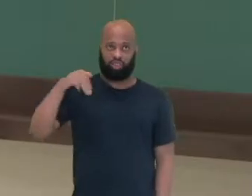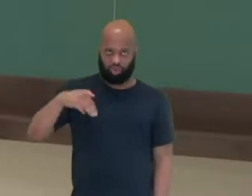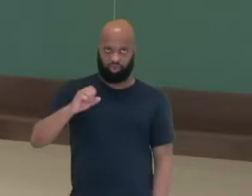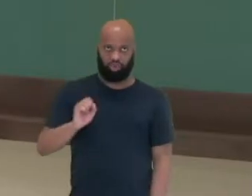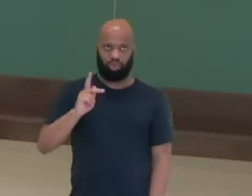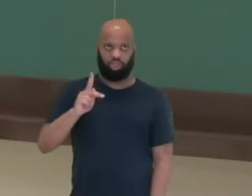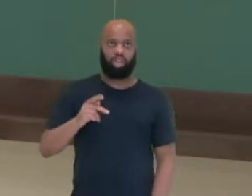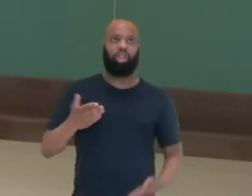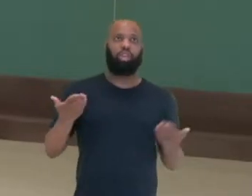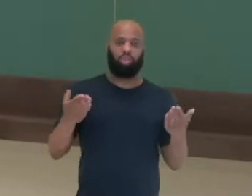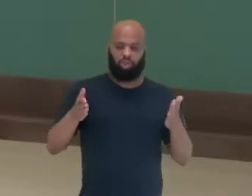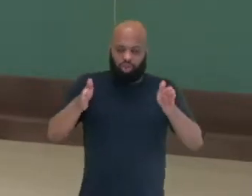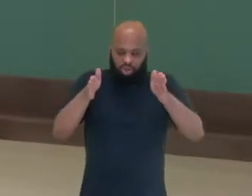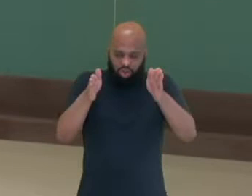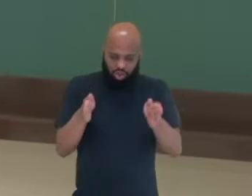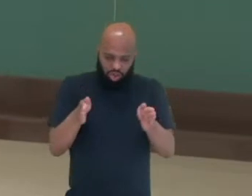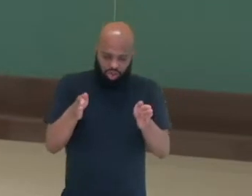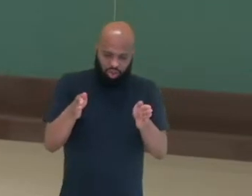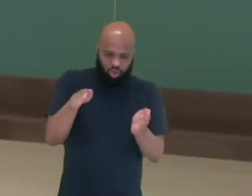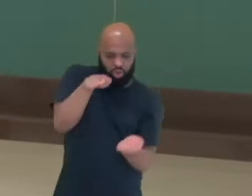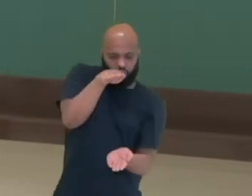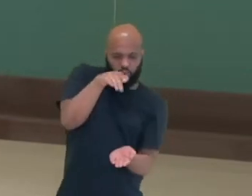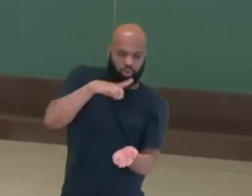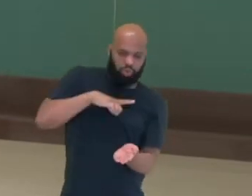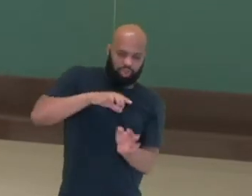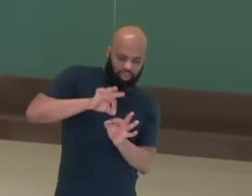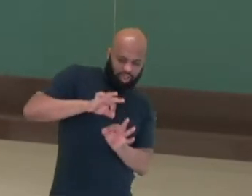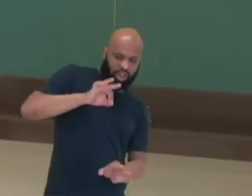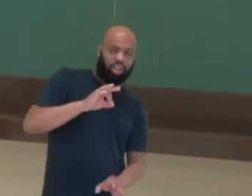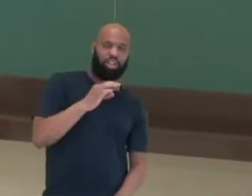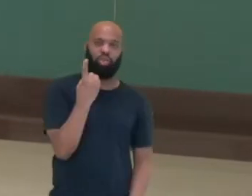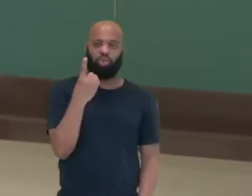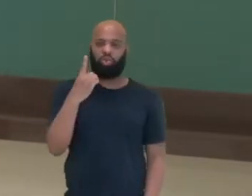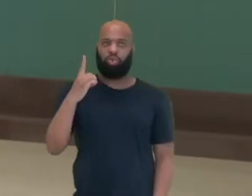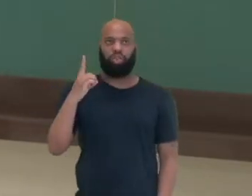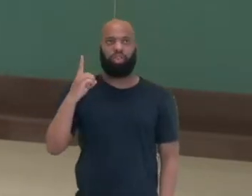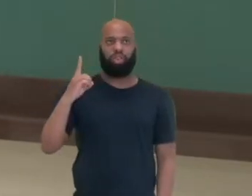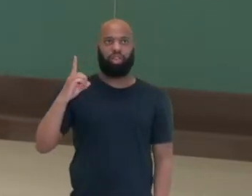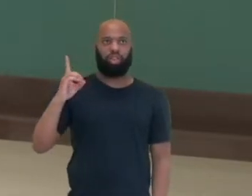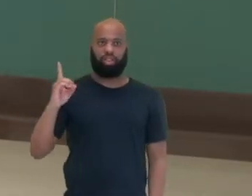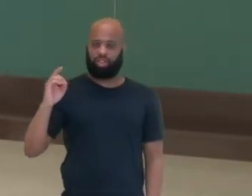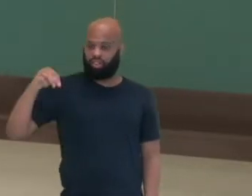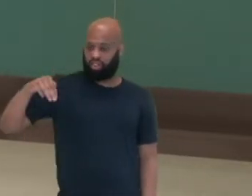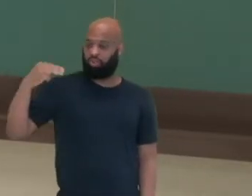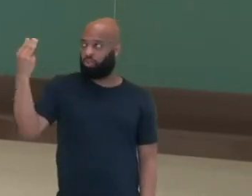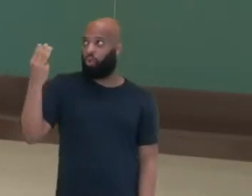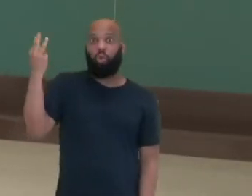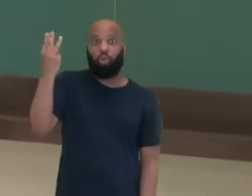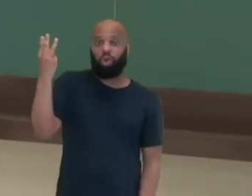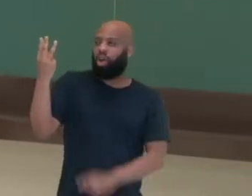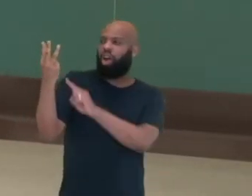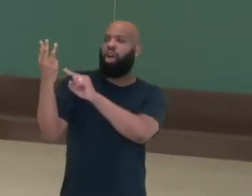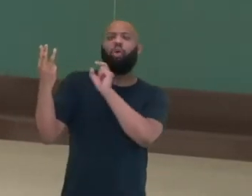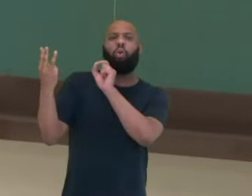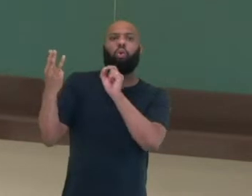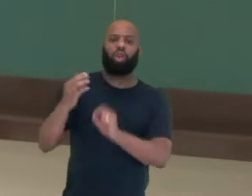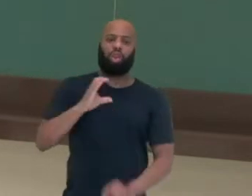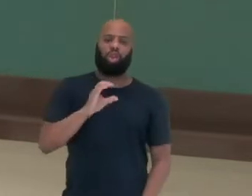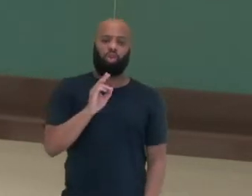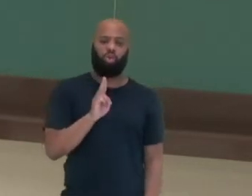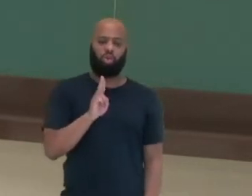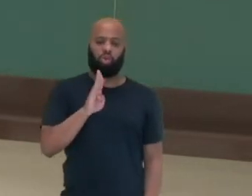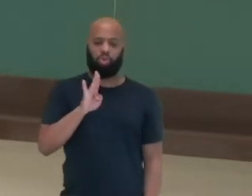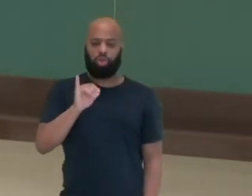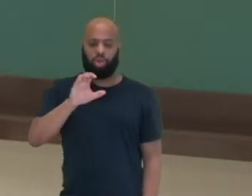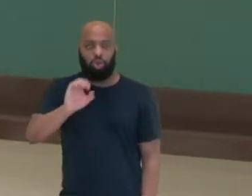1 centímetro cúbico. O cubo com, né, aresta de 1 decímetro, então, ele vai ter o quê? 1 decímetro cúbico. E assim por diante, né, o